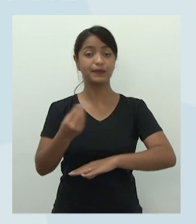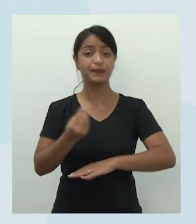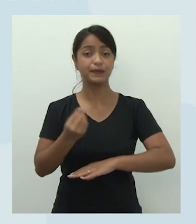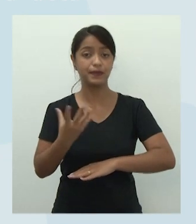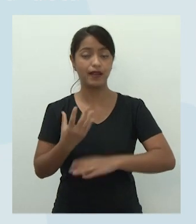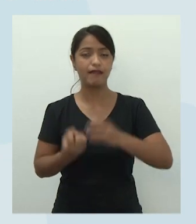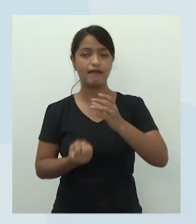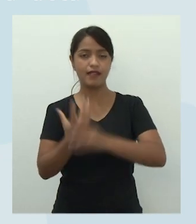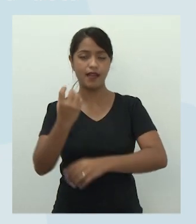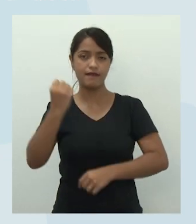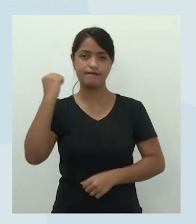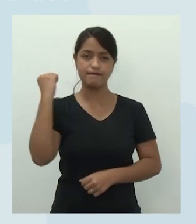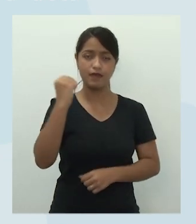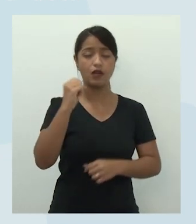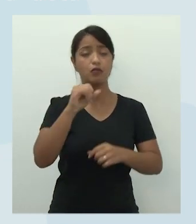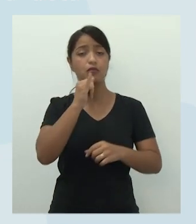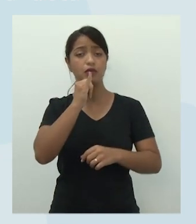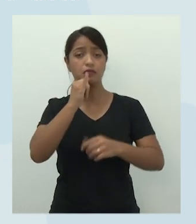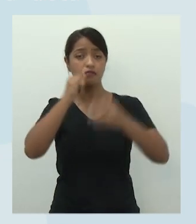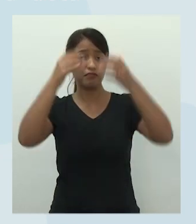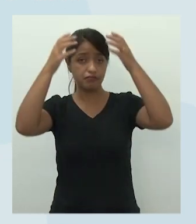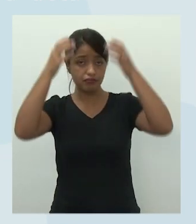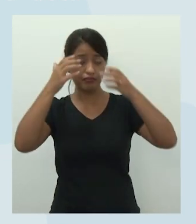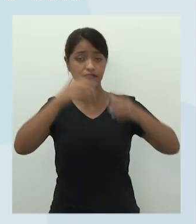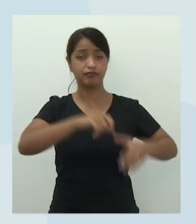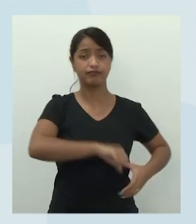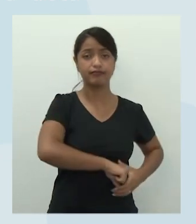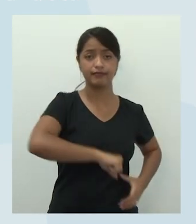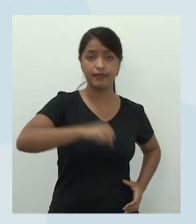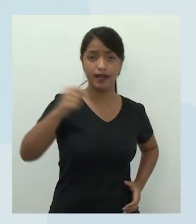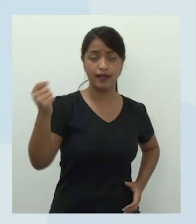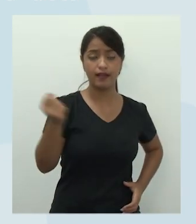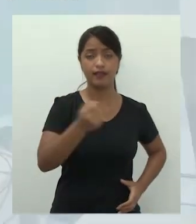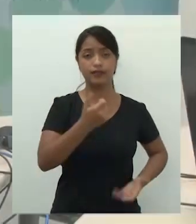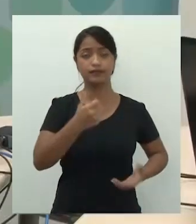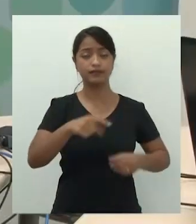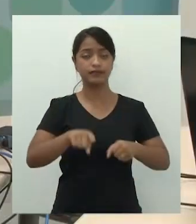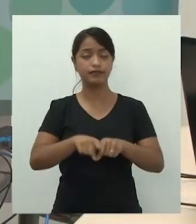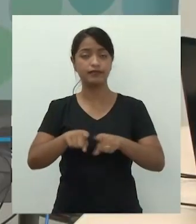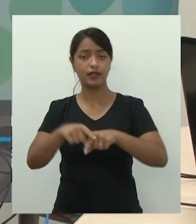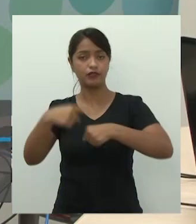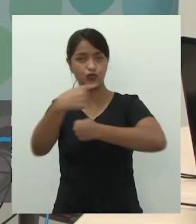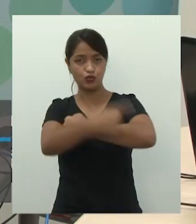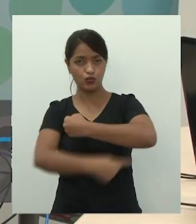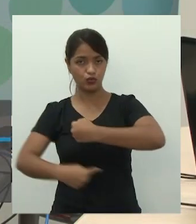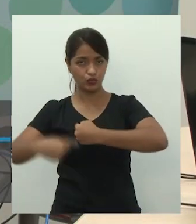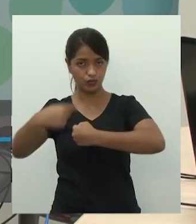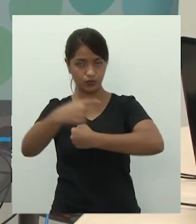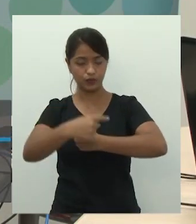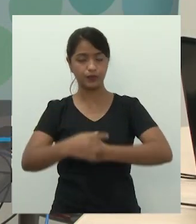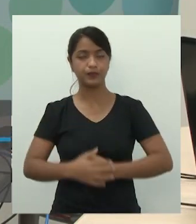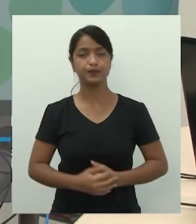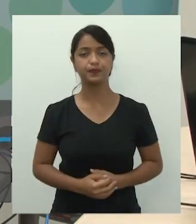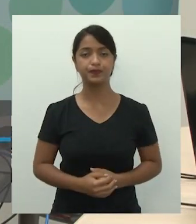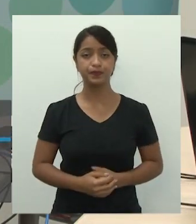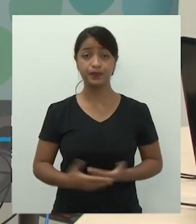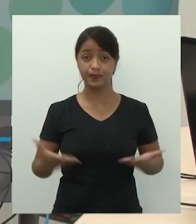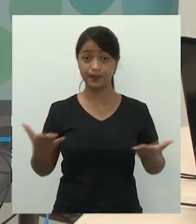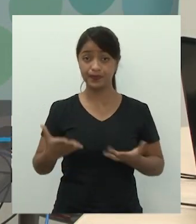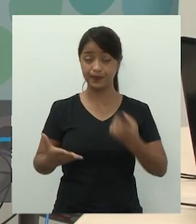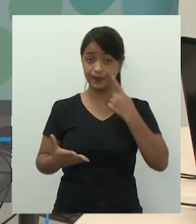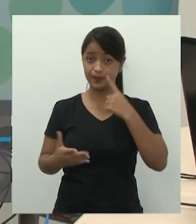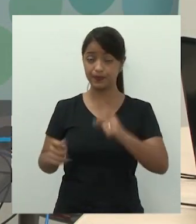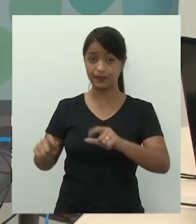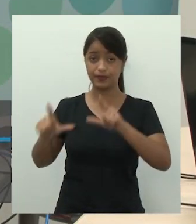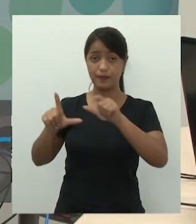de armamentos como capacetes, espadas, lanças e escudos. Agora vocês vão observar uma